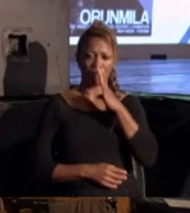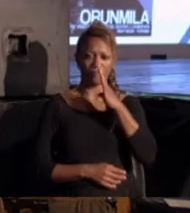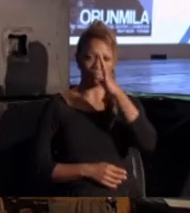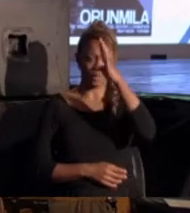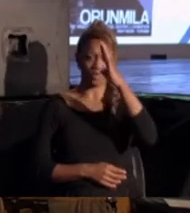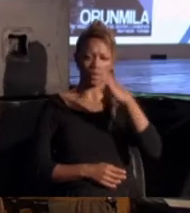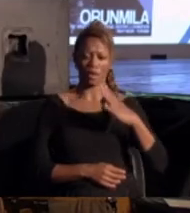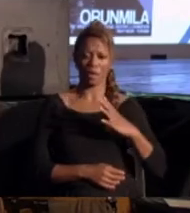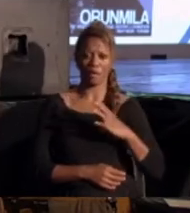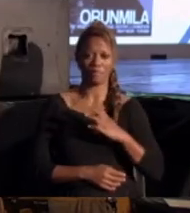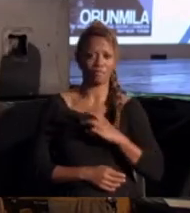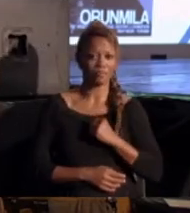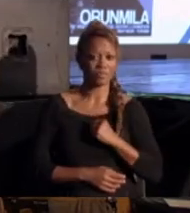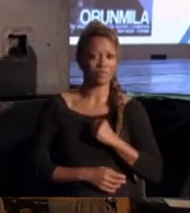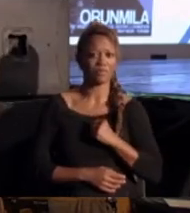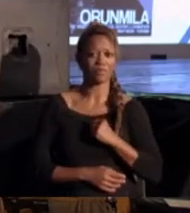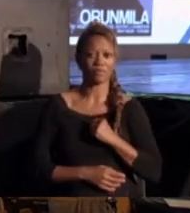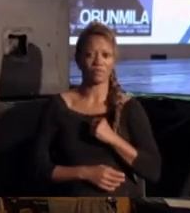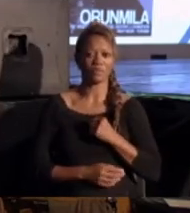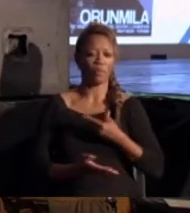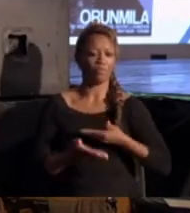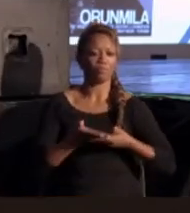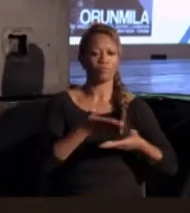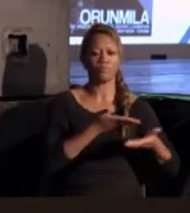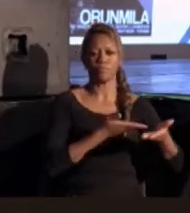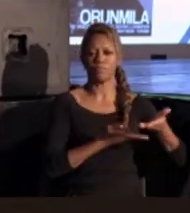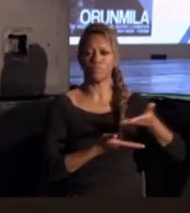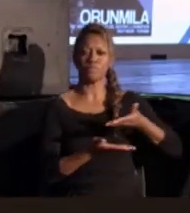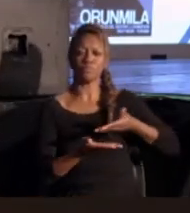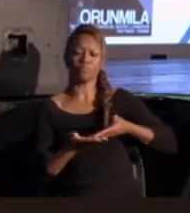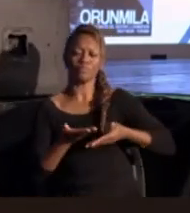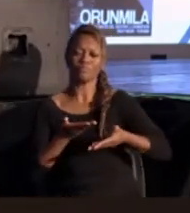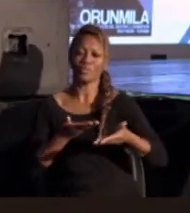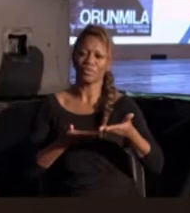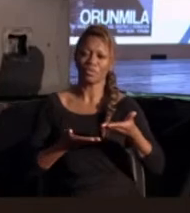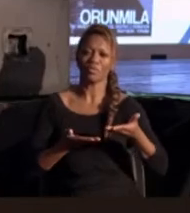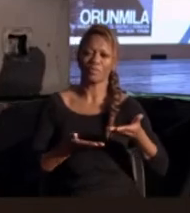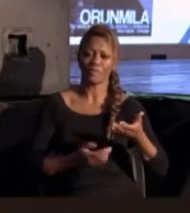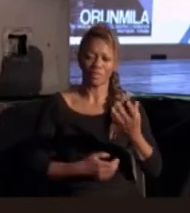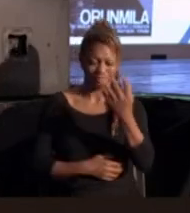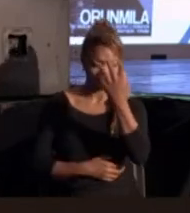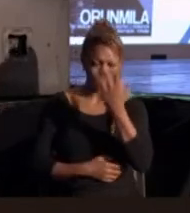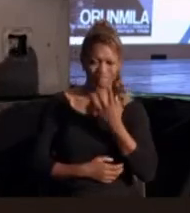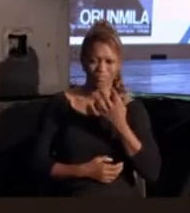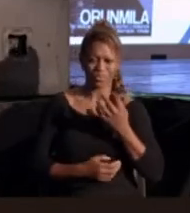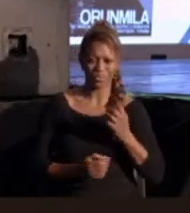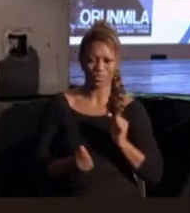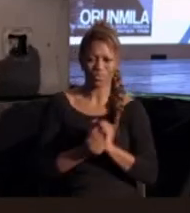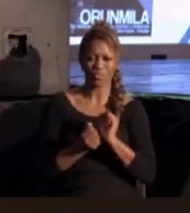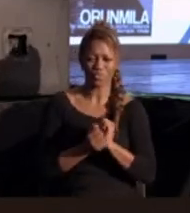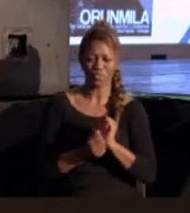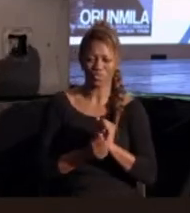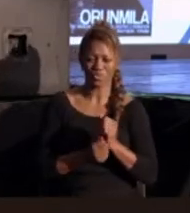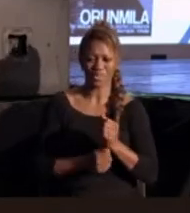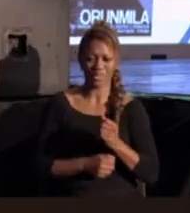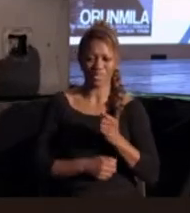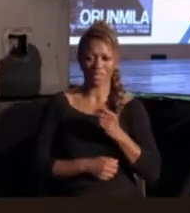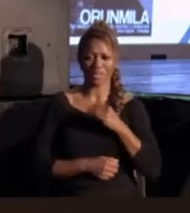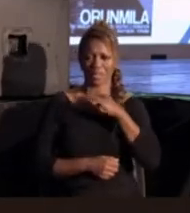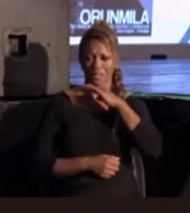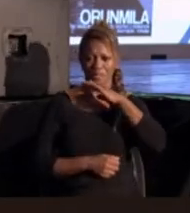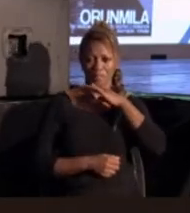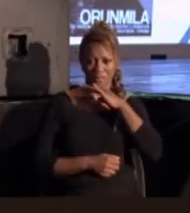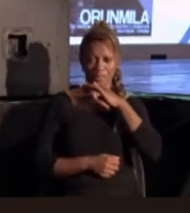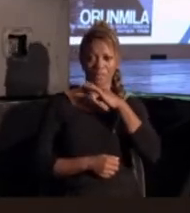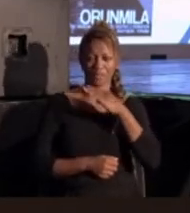mas o amor coabita com outros afetos. O amor coabita com a raiva, o amor coabita com o nojo, o amor